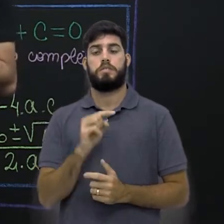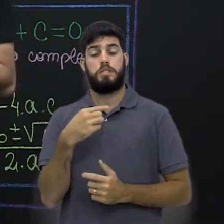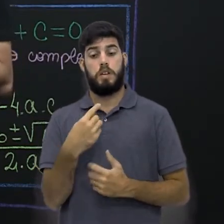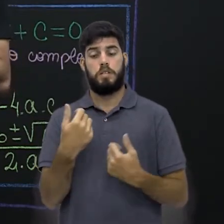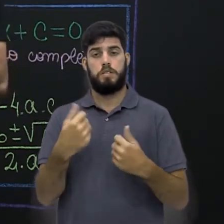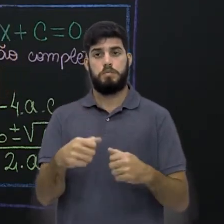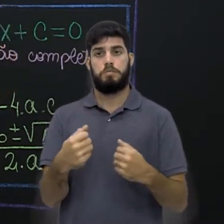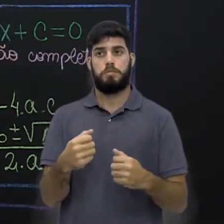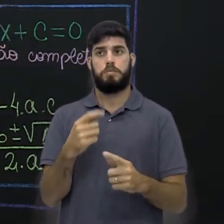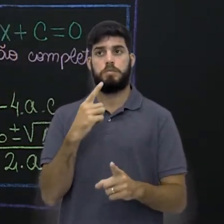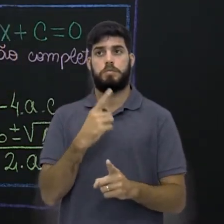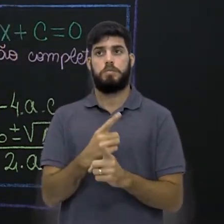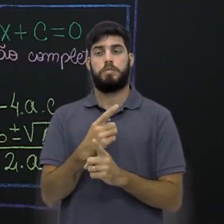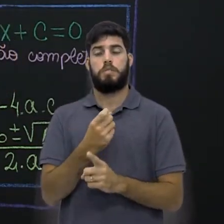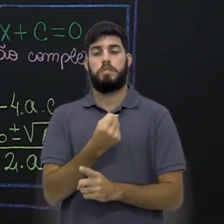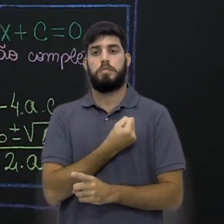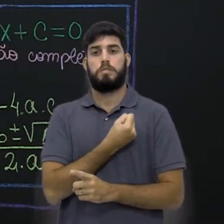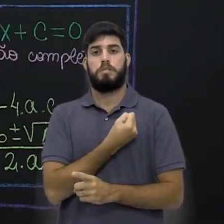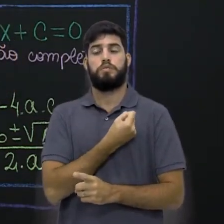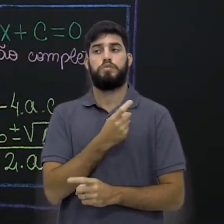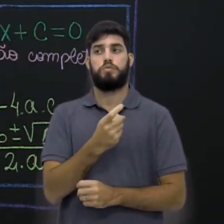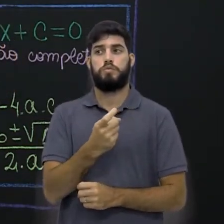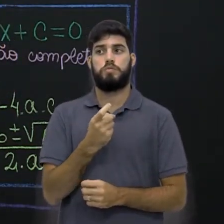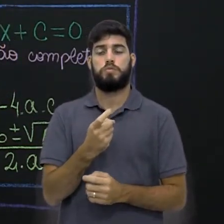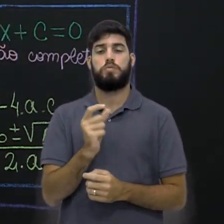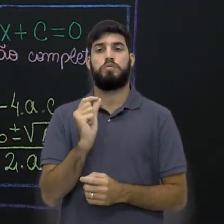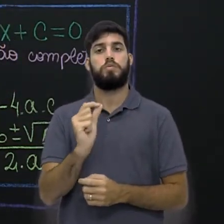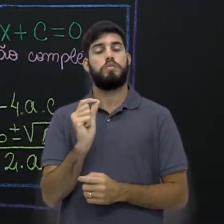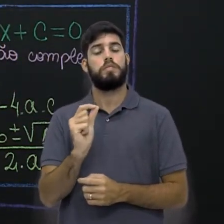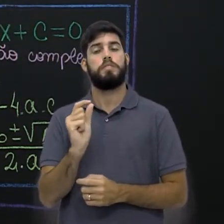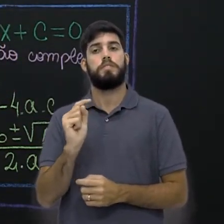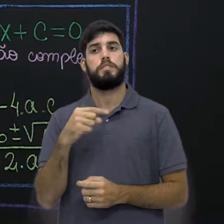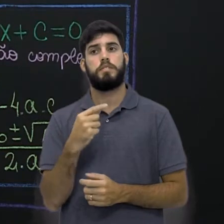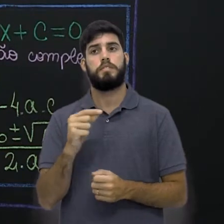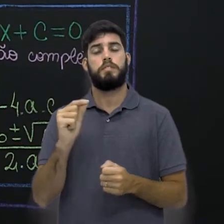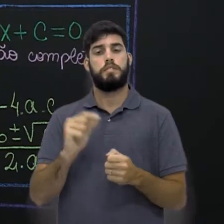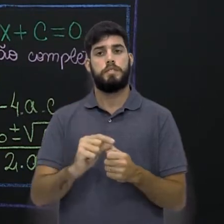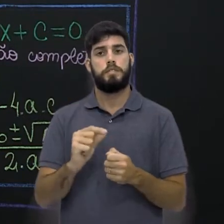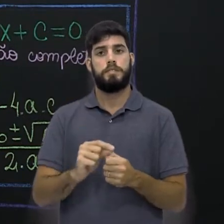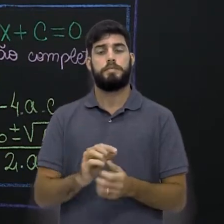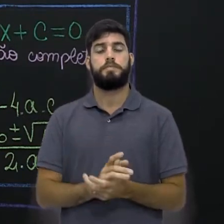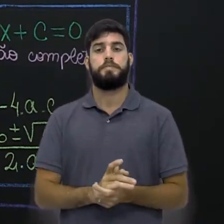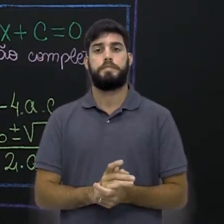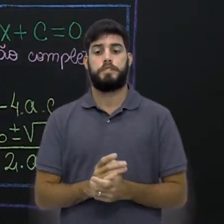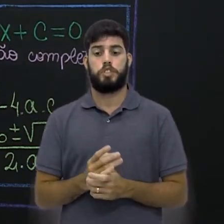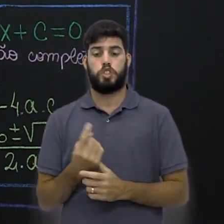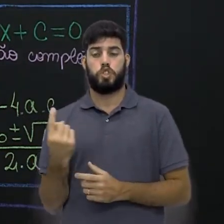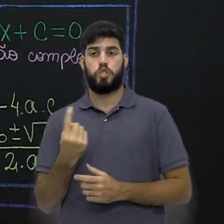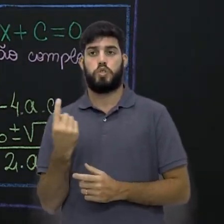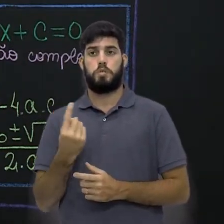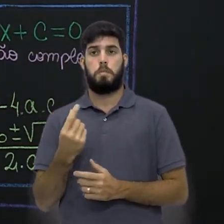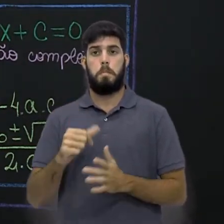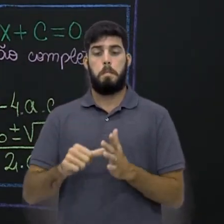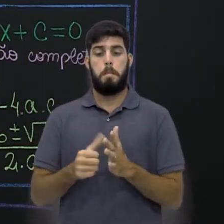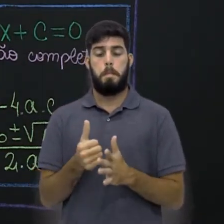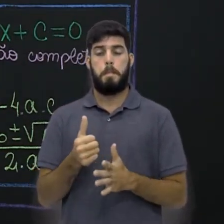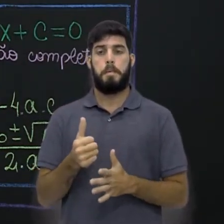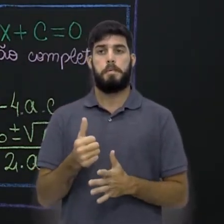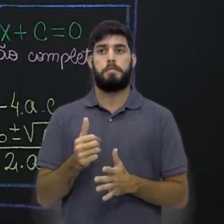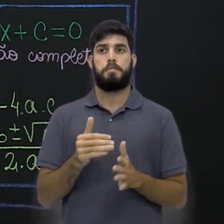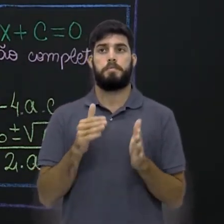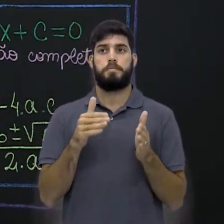o valor do x, o que a gente vai fazer? O x tem que ficar sozinho no primeiro membro. Automaticamente,